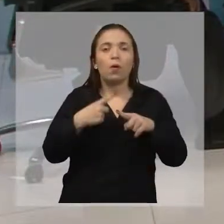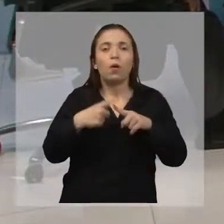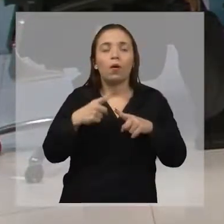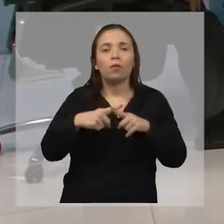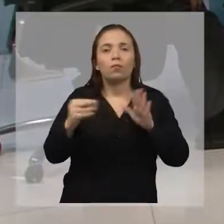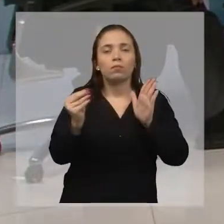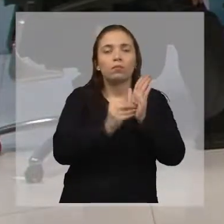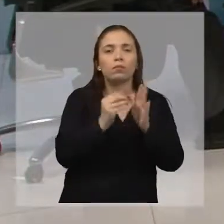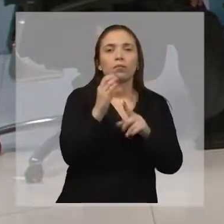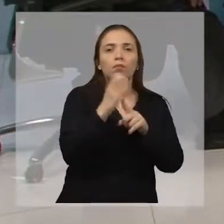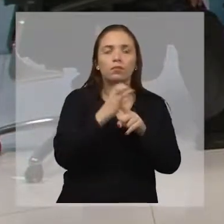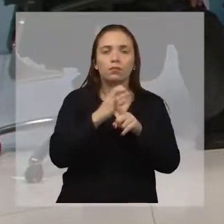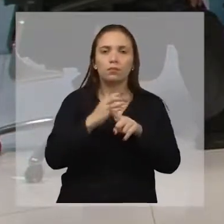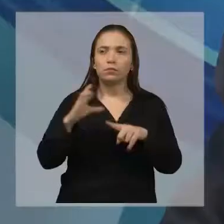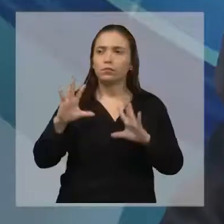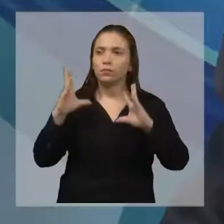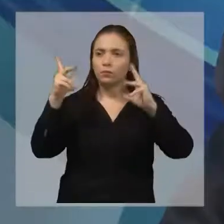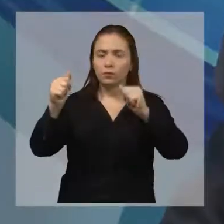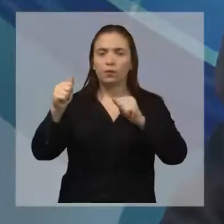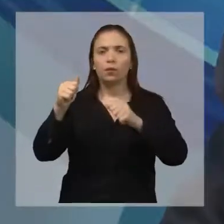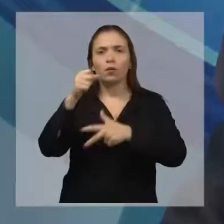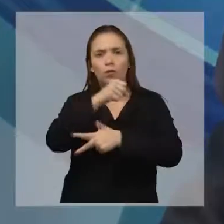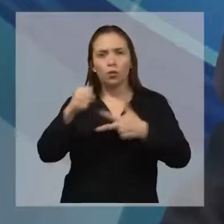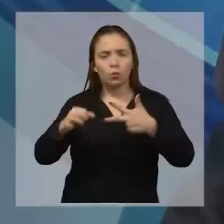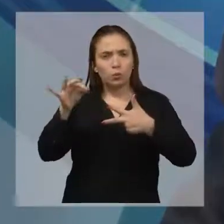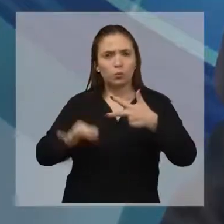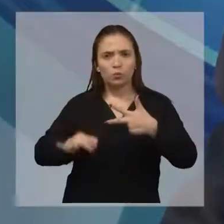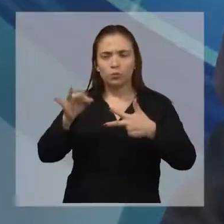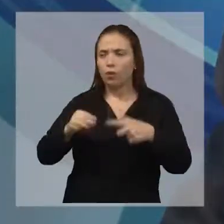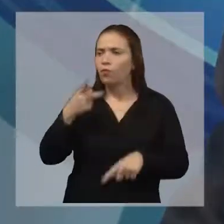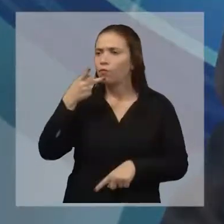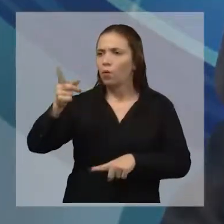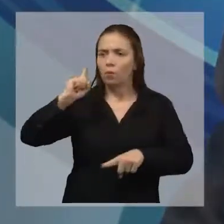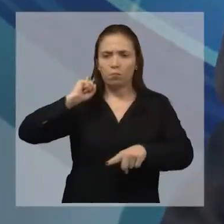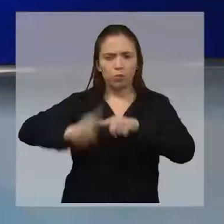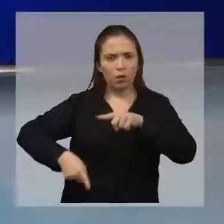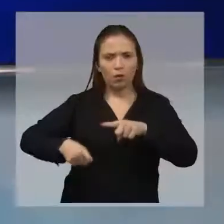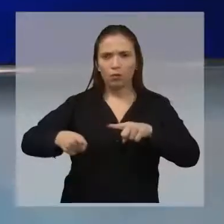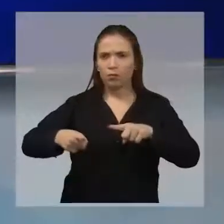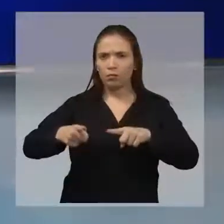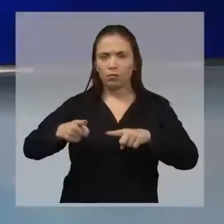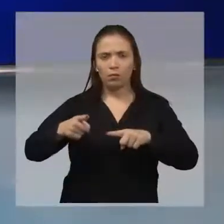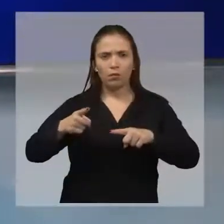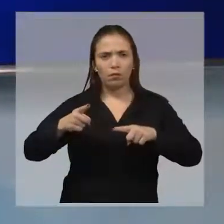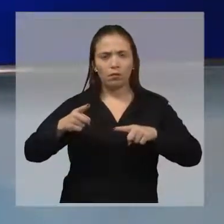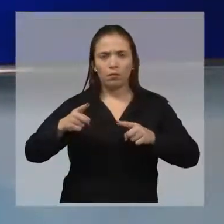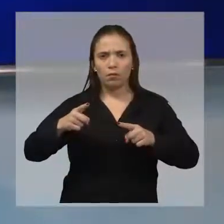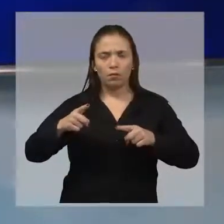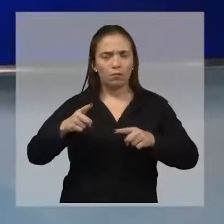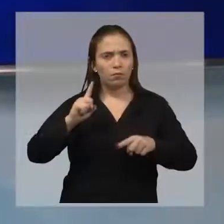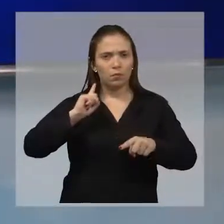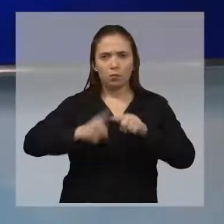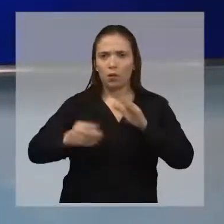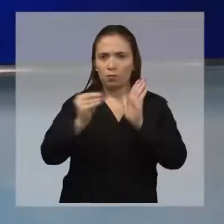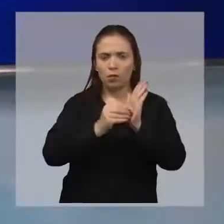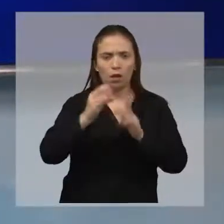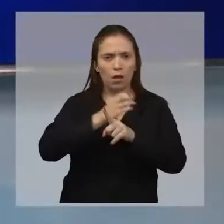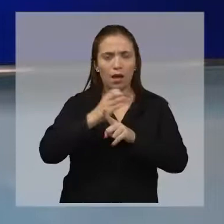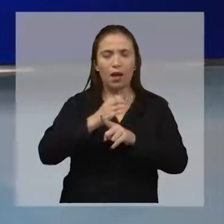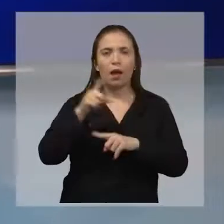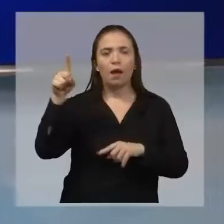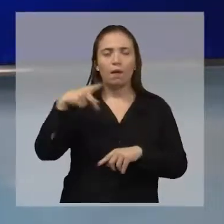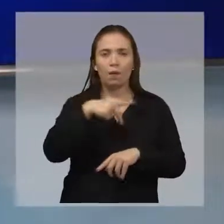qual a perspectiva que temos para a nossa educação, para a nossa sociedade brasileira, quando temos à frente dos destinos da educação,